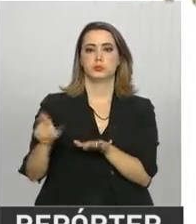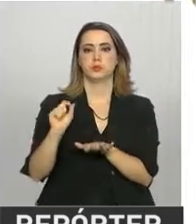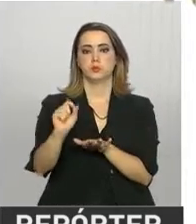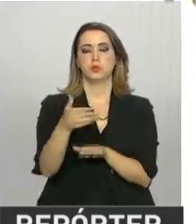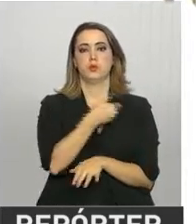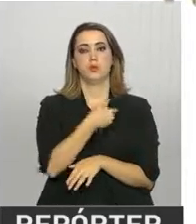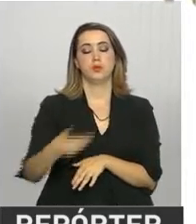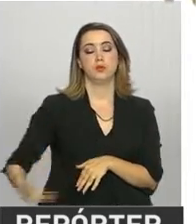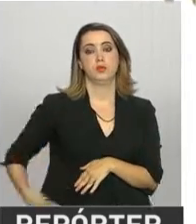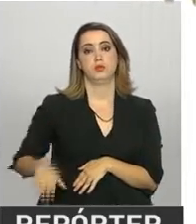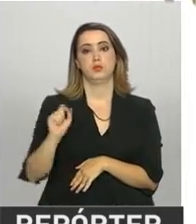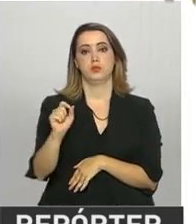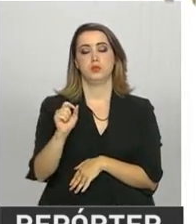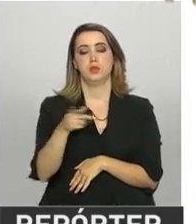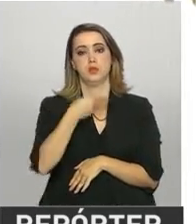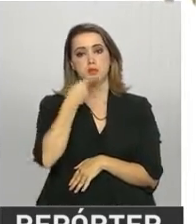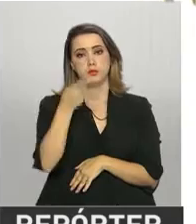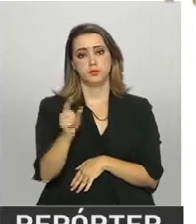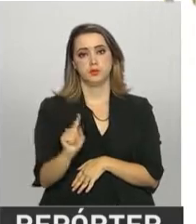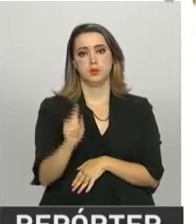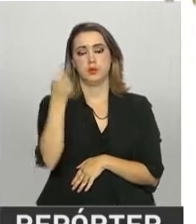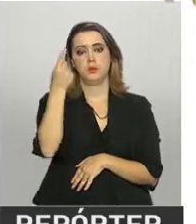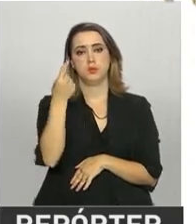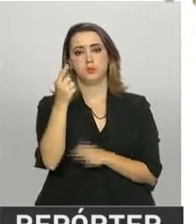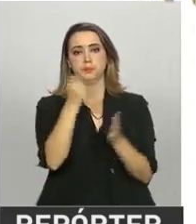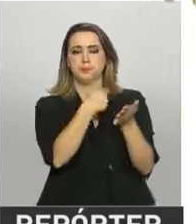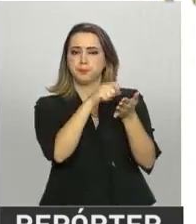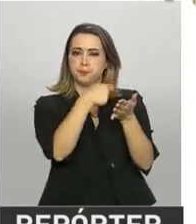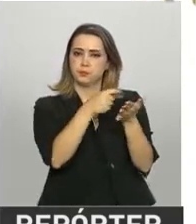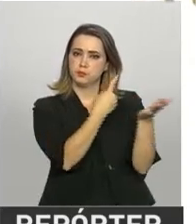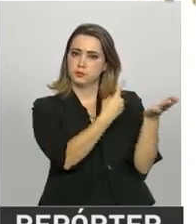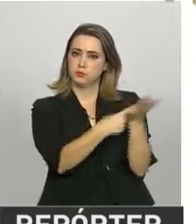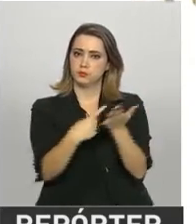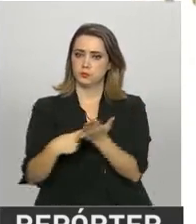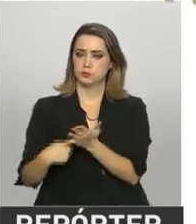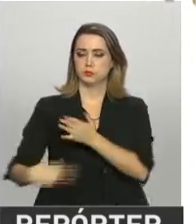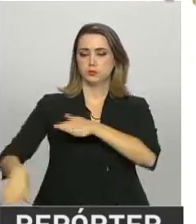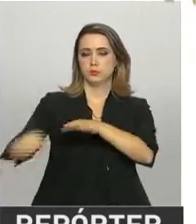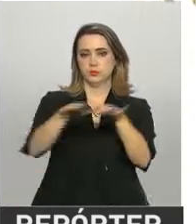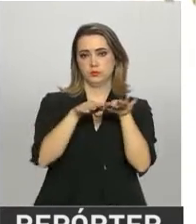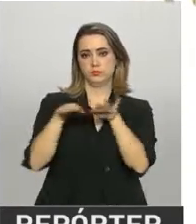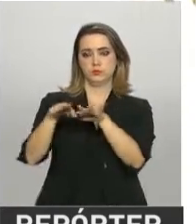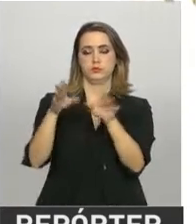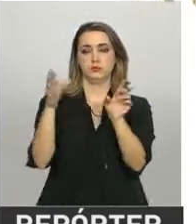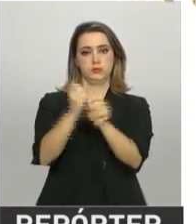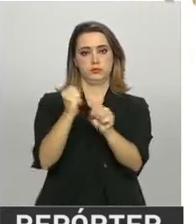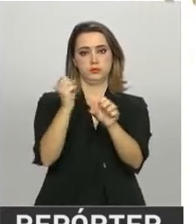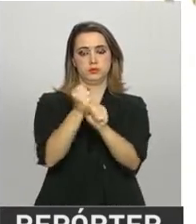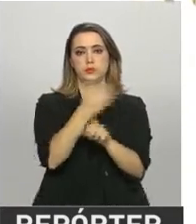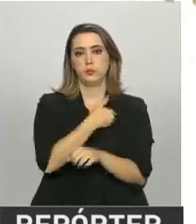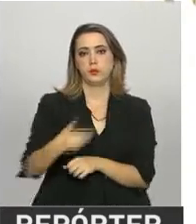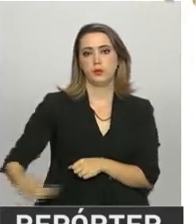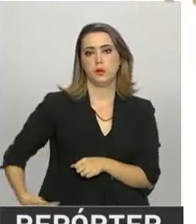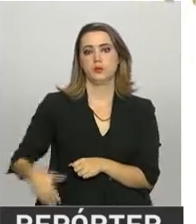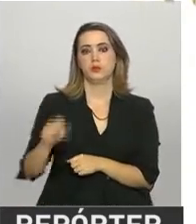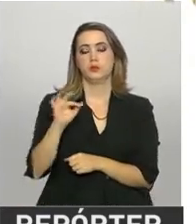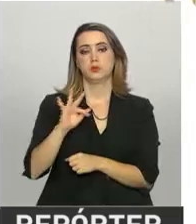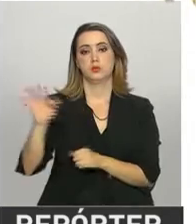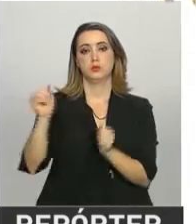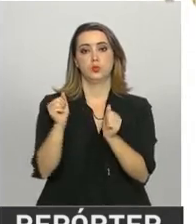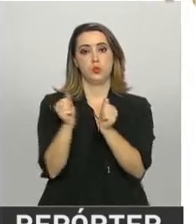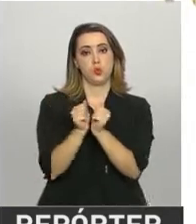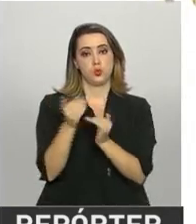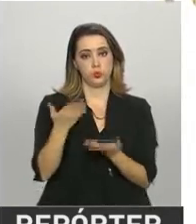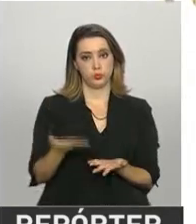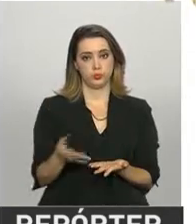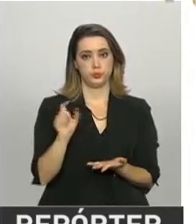governadores esboçaram o primeiro desenho de um pacto nacional para o equilíbrio das contas públicas com o governo federal por